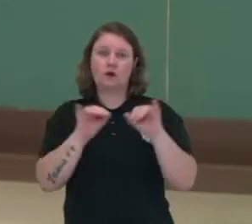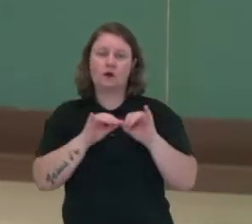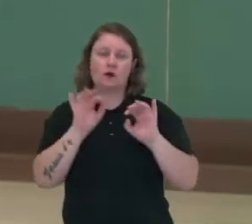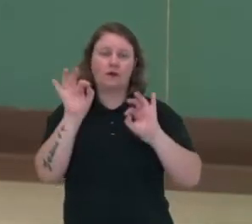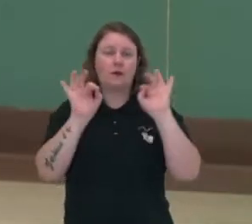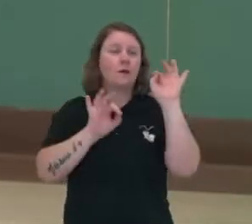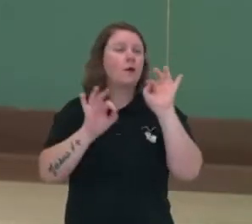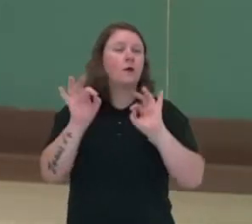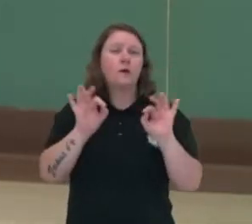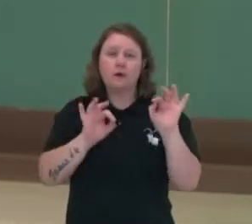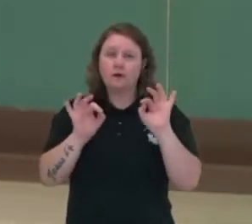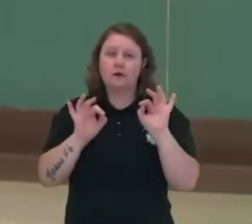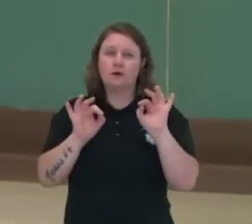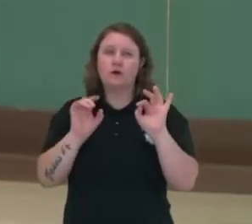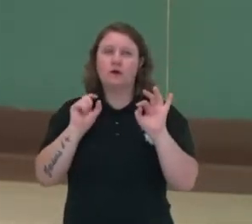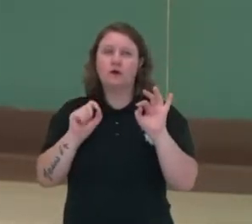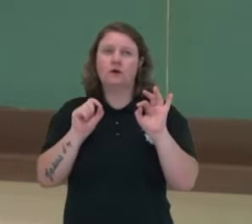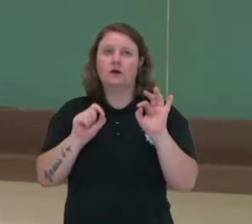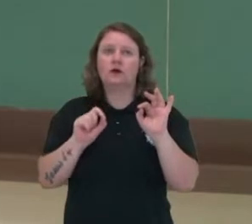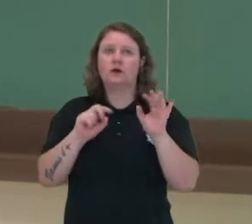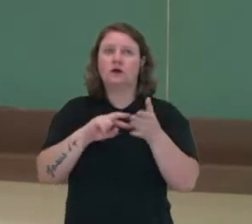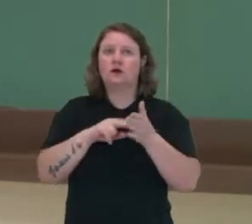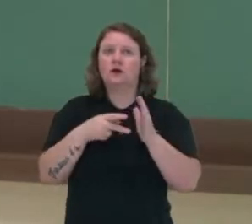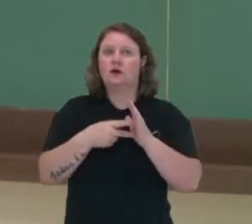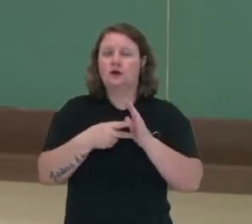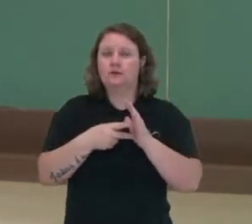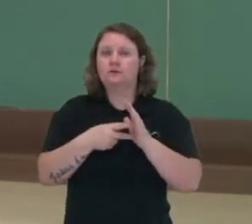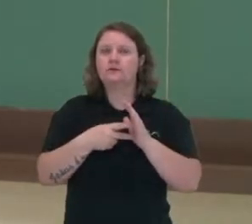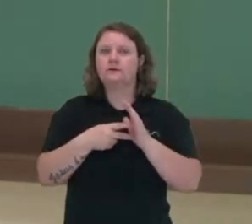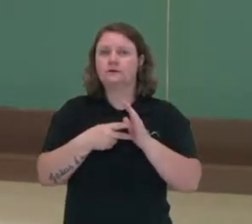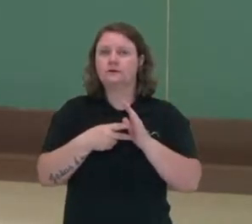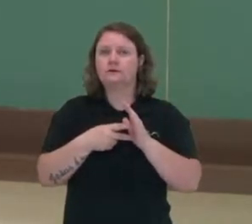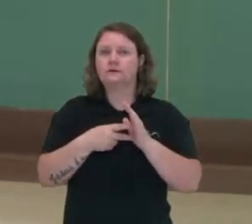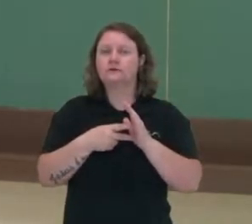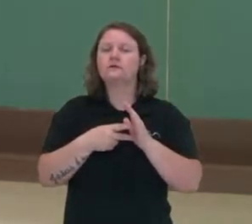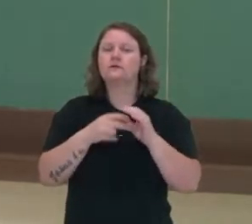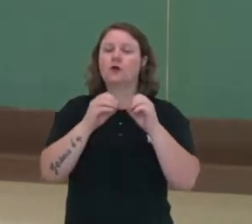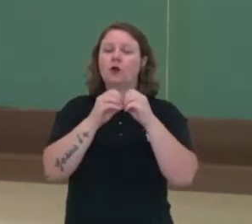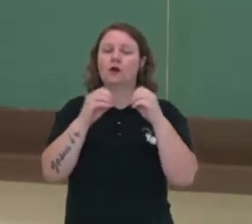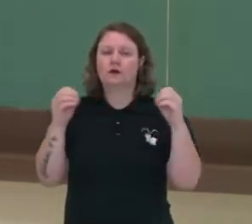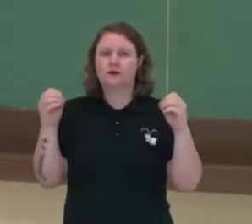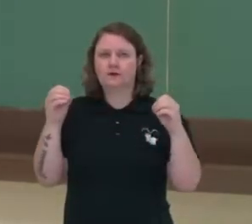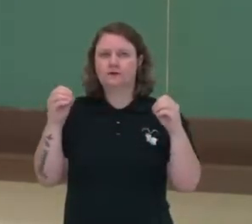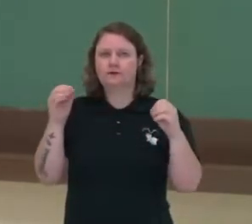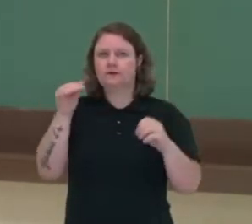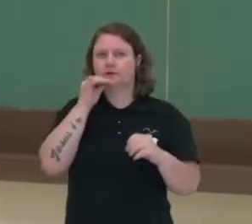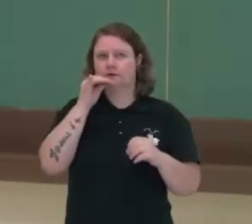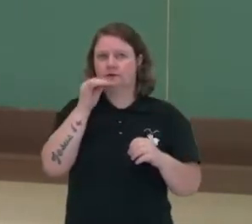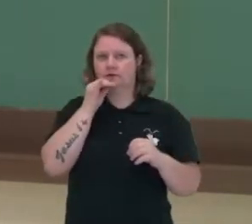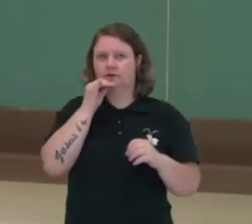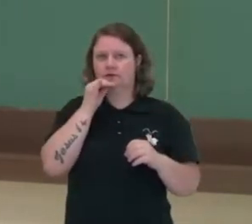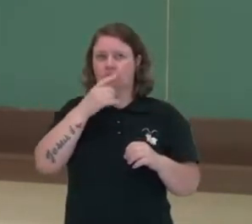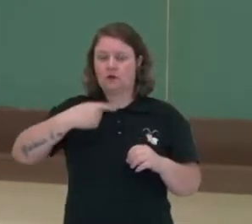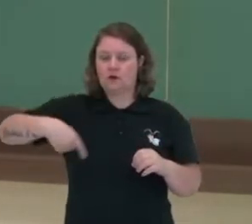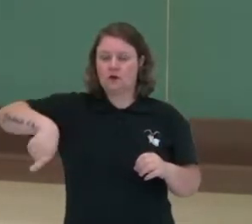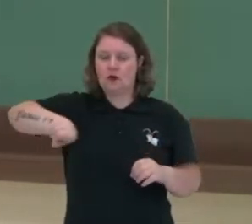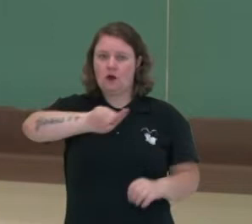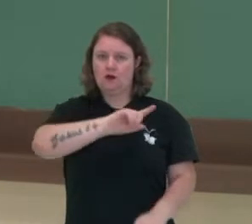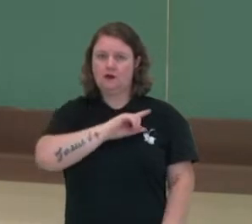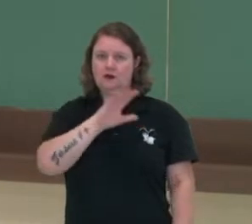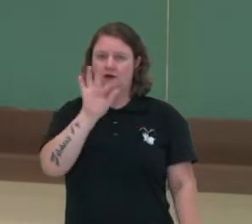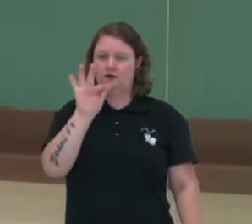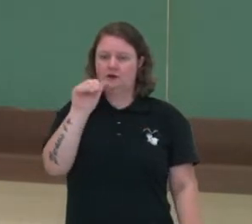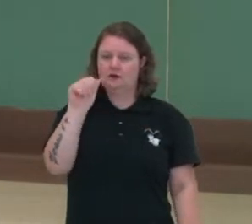organizado, então, em torno de um verbo, nós chamamos, então, de oração. Observe aqui o exemplo. Façamos